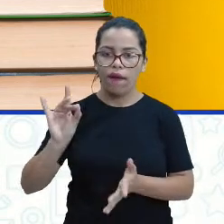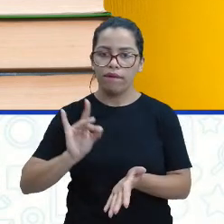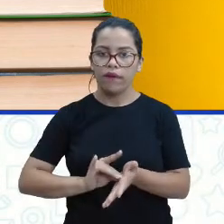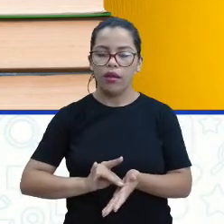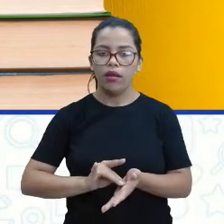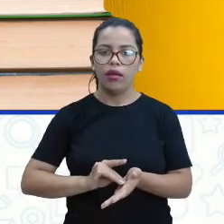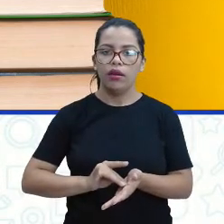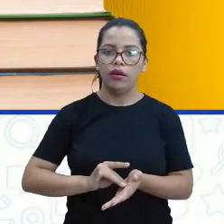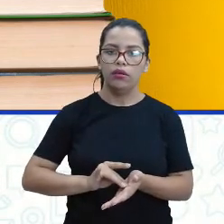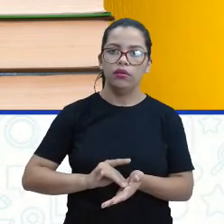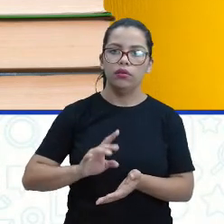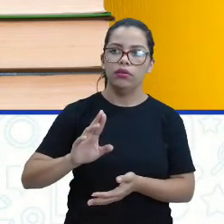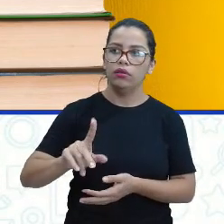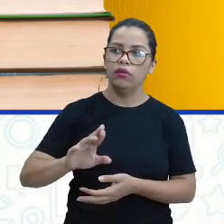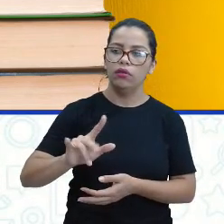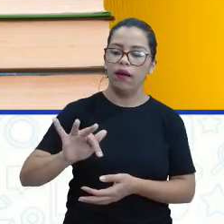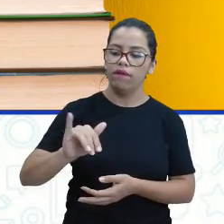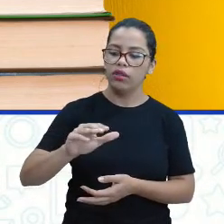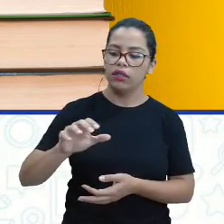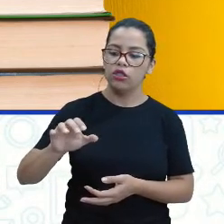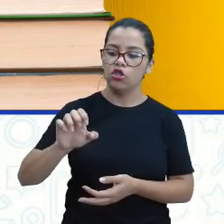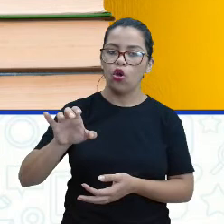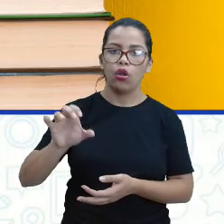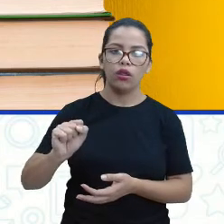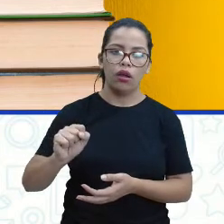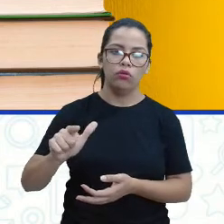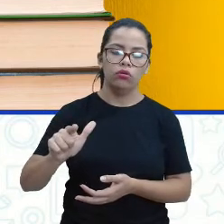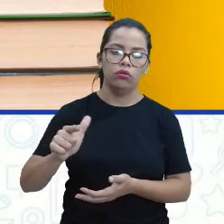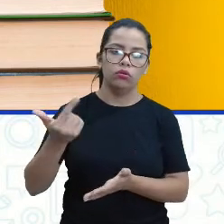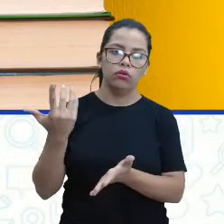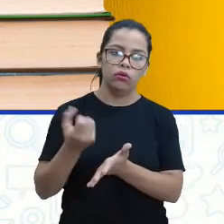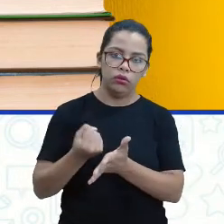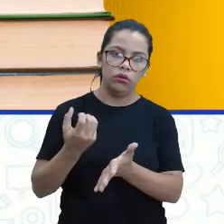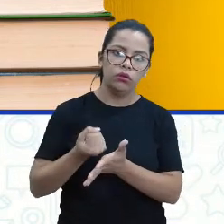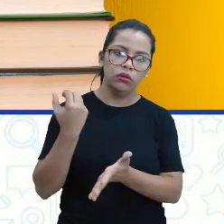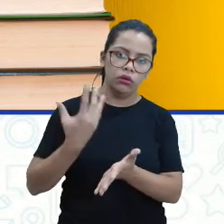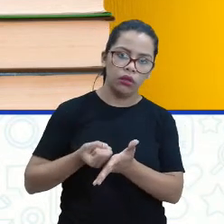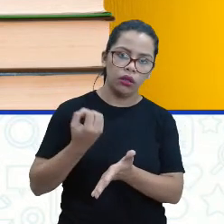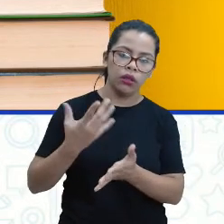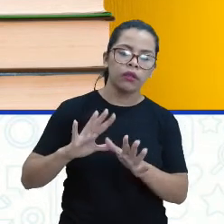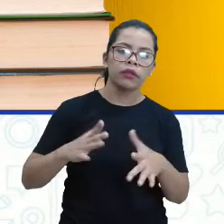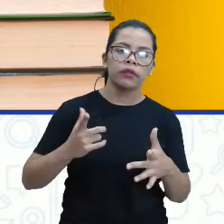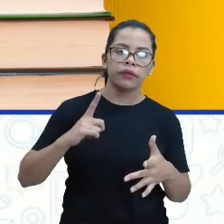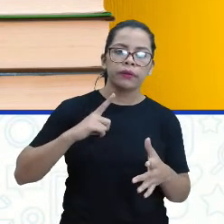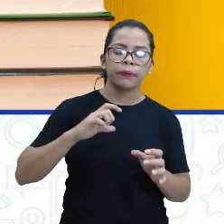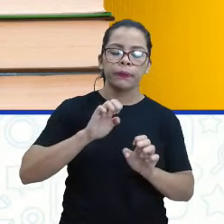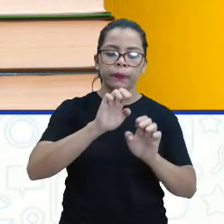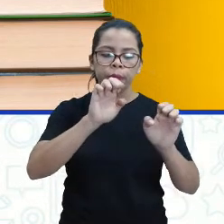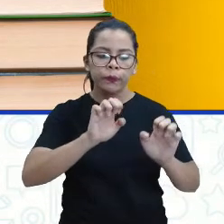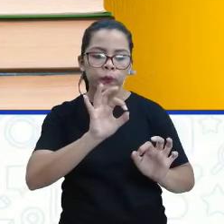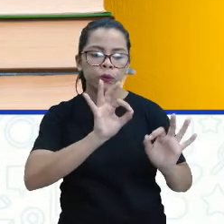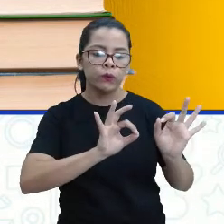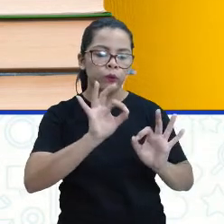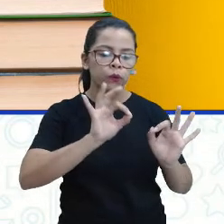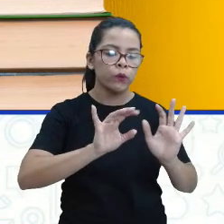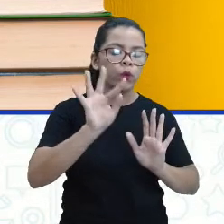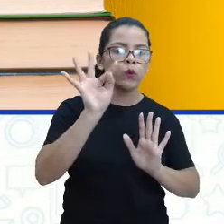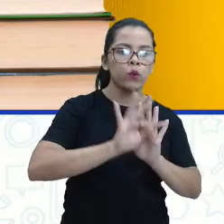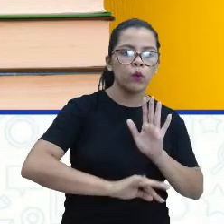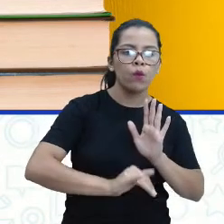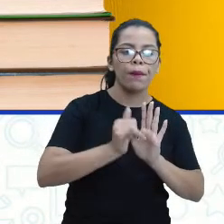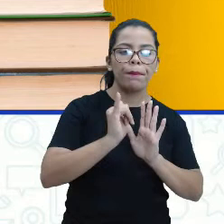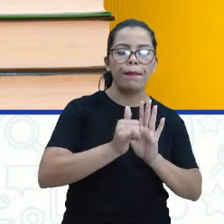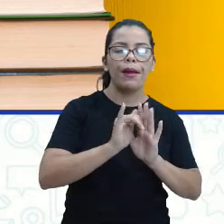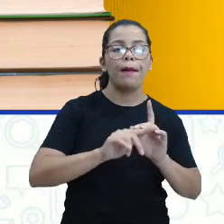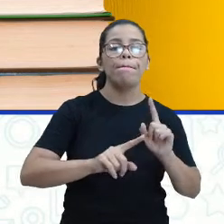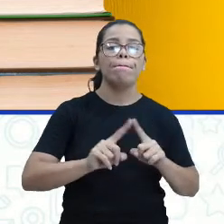narrativas que são narrativas, que têm a estrutura de enredo, de contação e tal, mas que não são ficcionais. Não possuem um